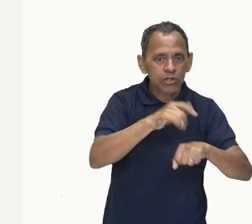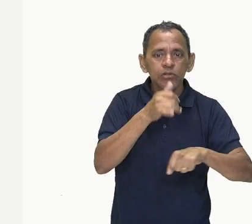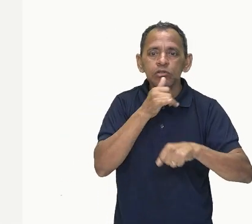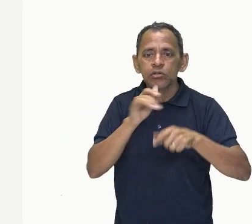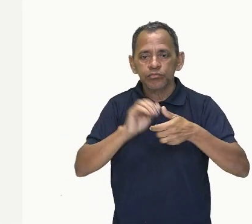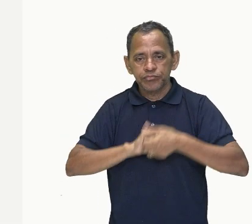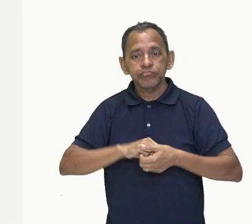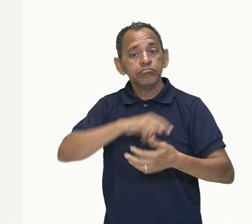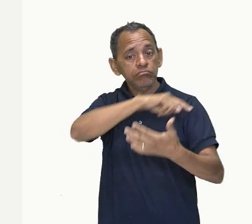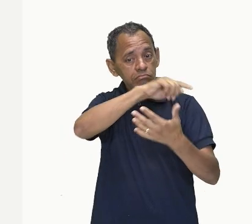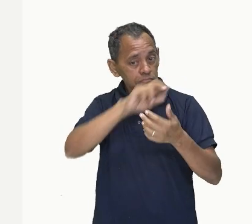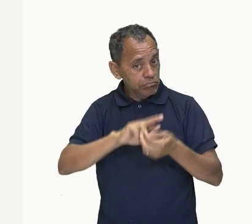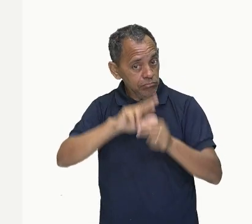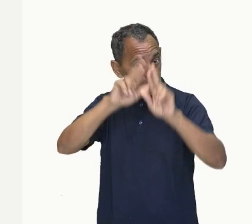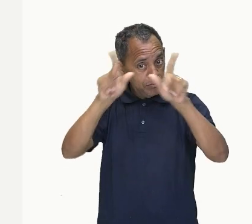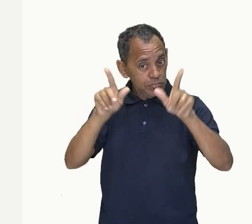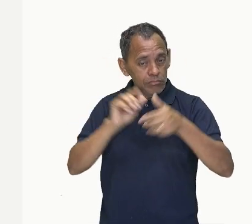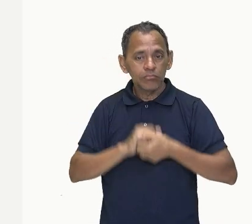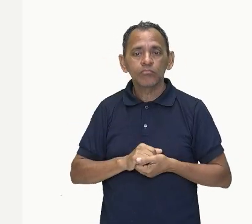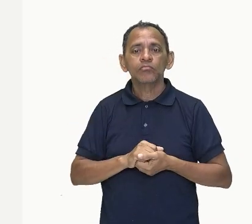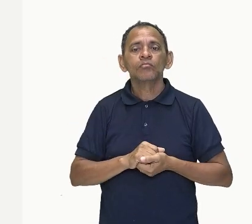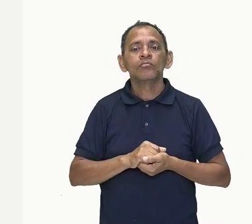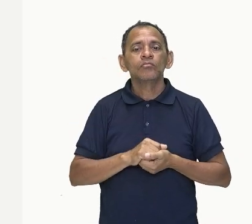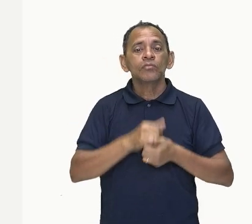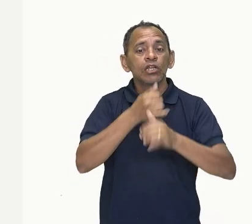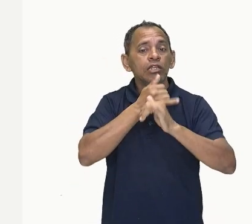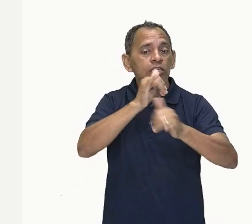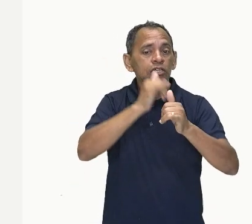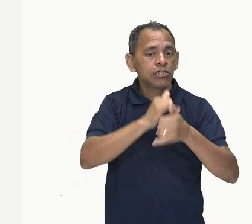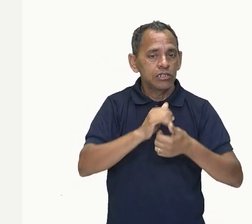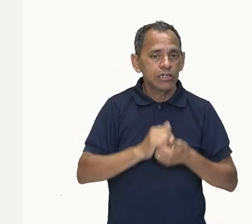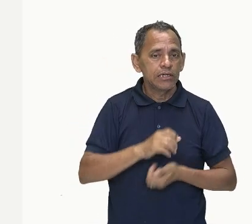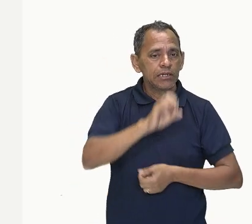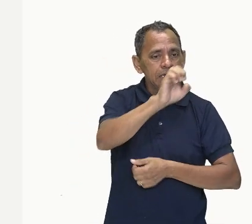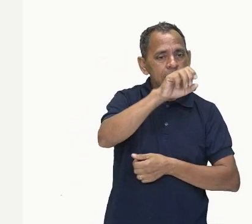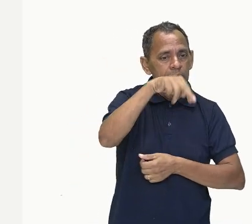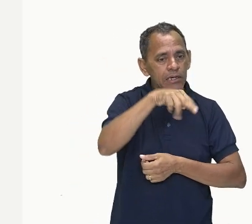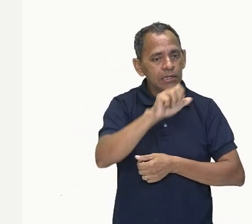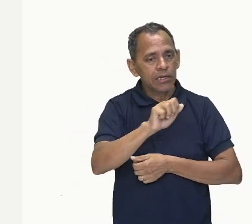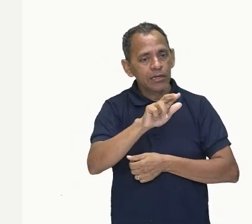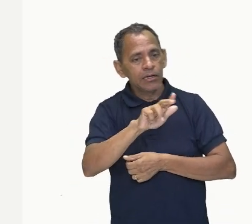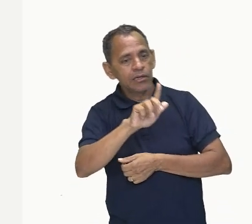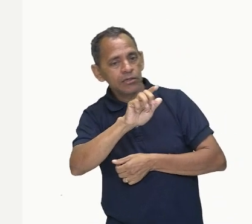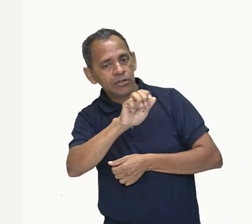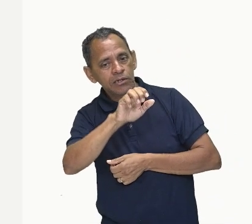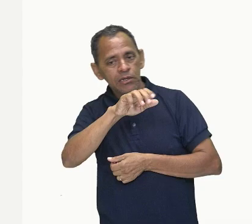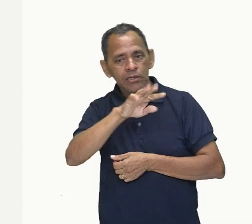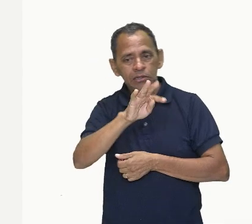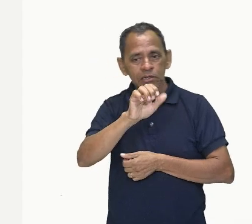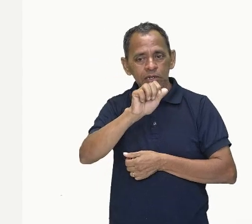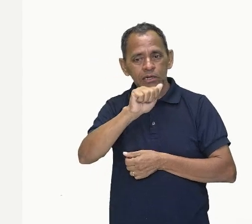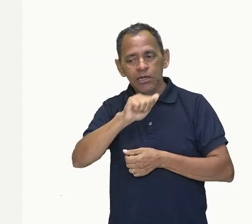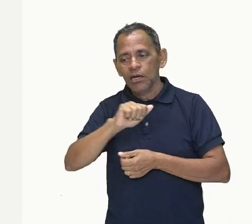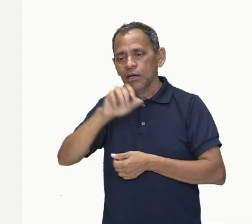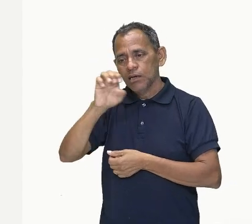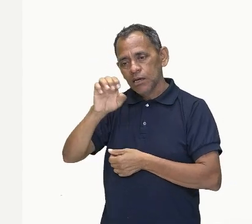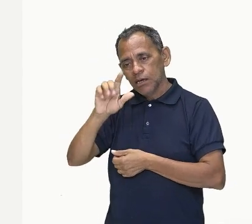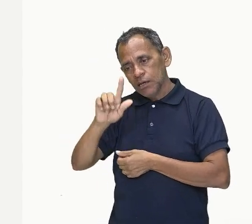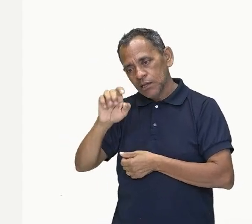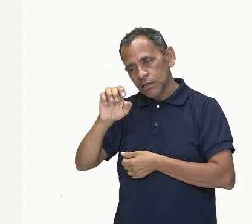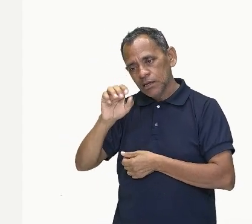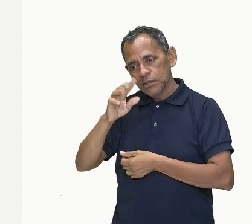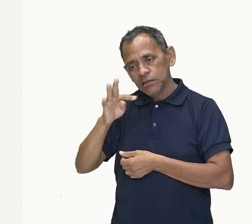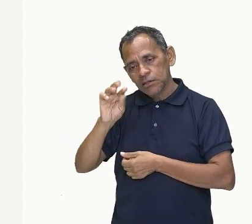matriz energética e matriz elétrica. Matriz energética reúne ali todas as fontes de energia de um país, por exemplo.